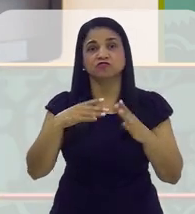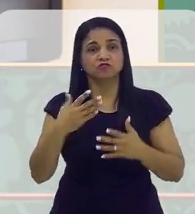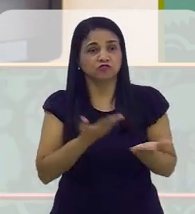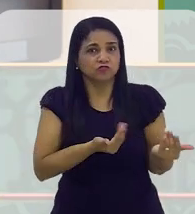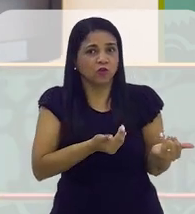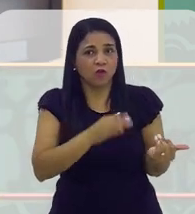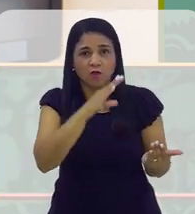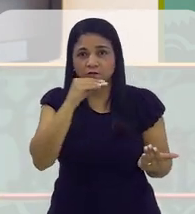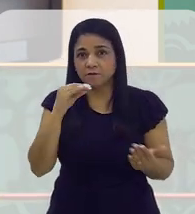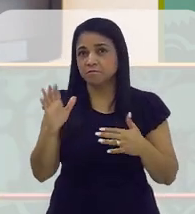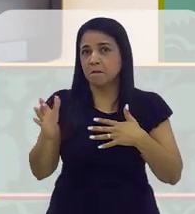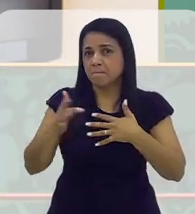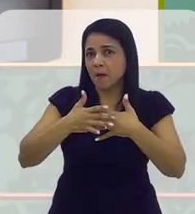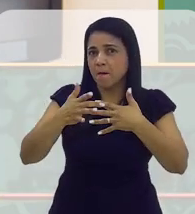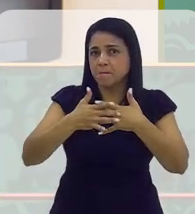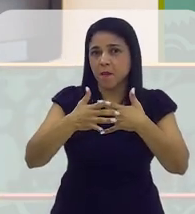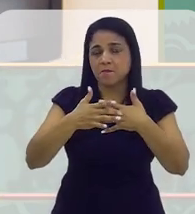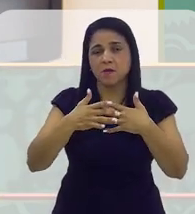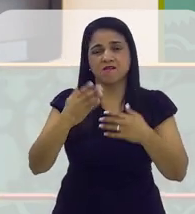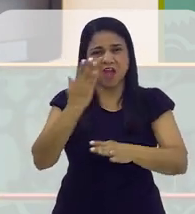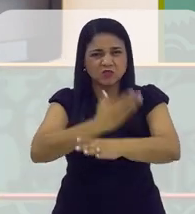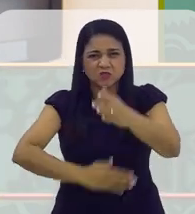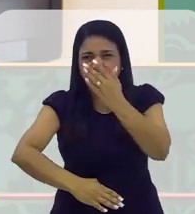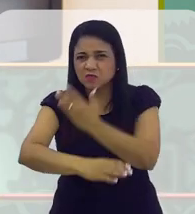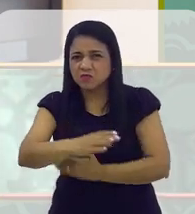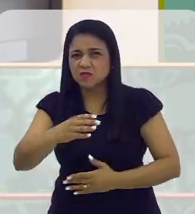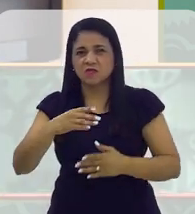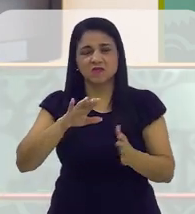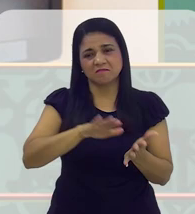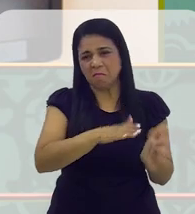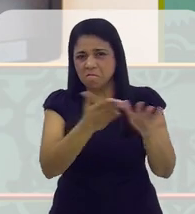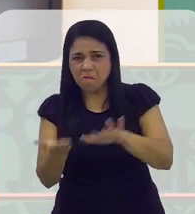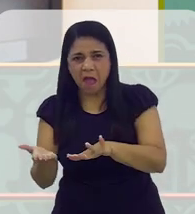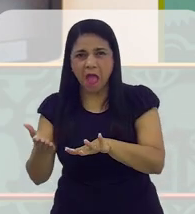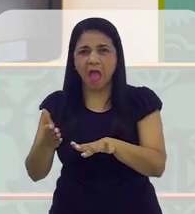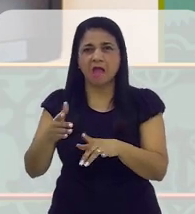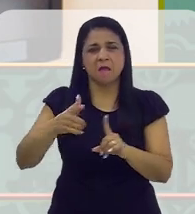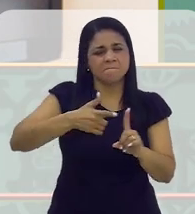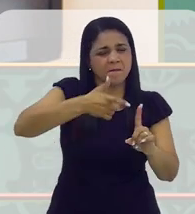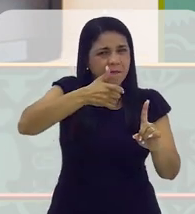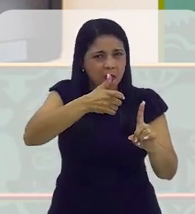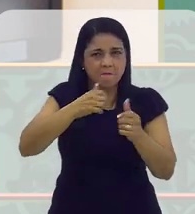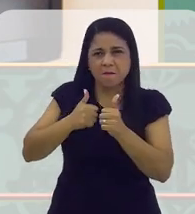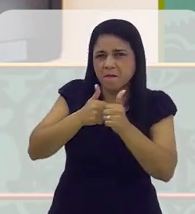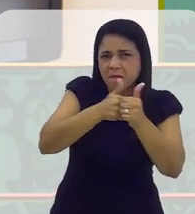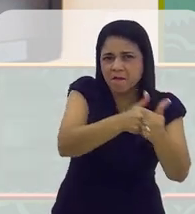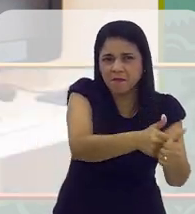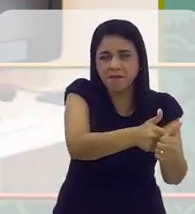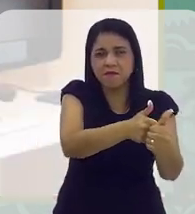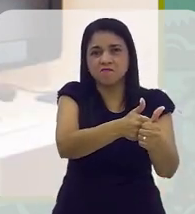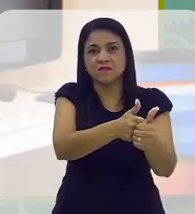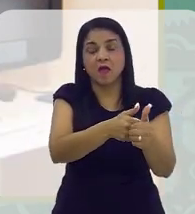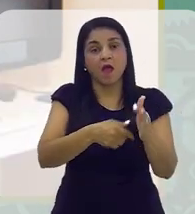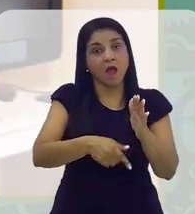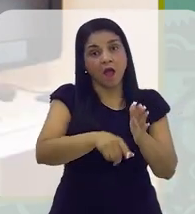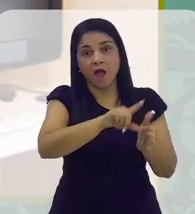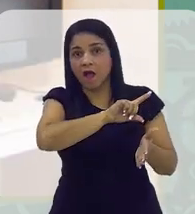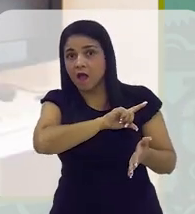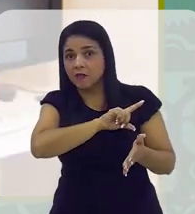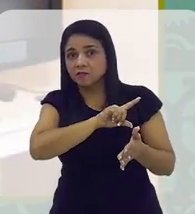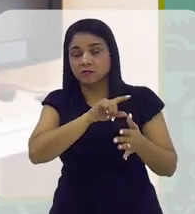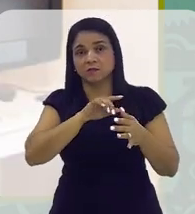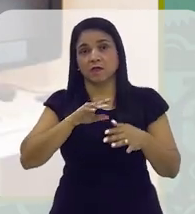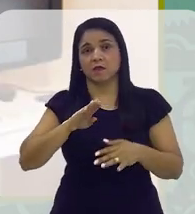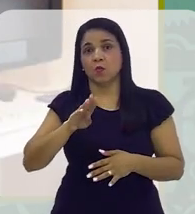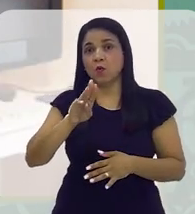por jovens. Temas como automutilação, assassinatos em série, massacres e perseguição, que antes se restringiam à